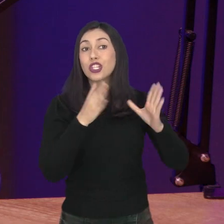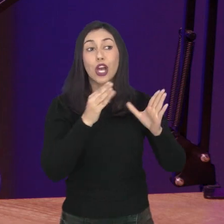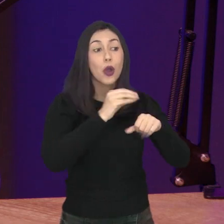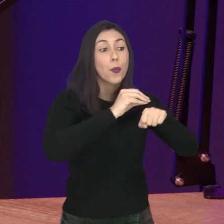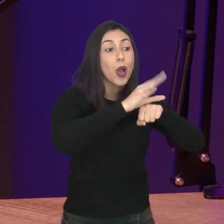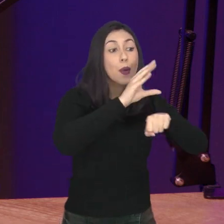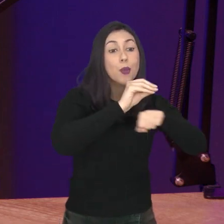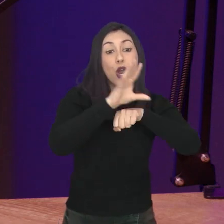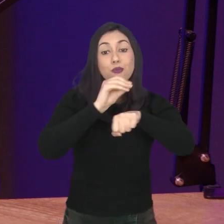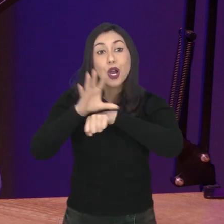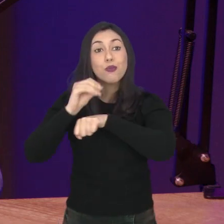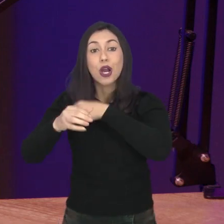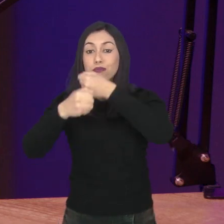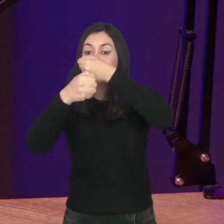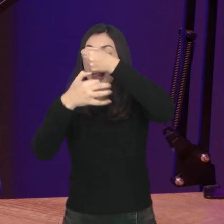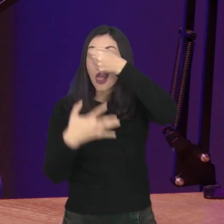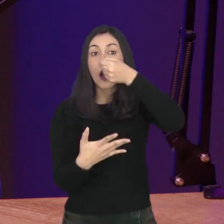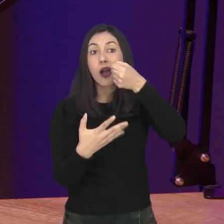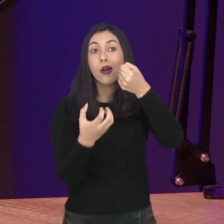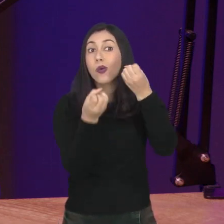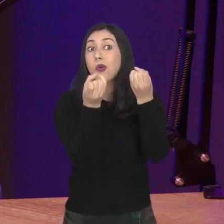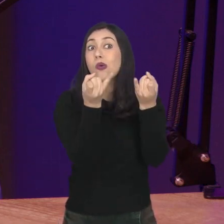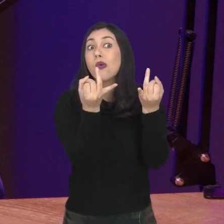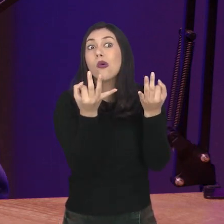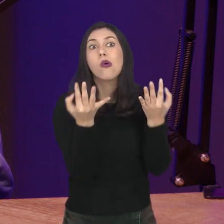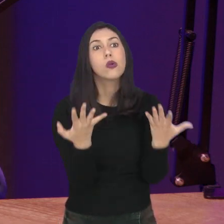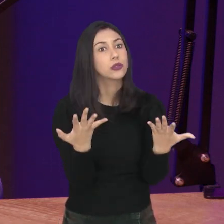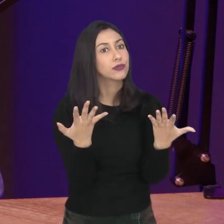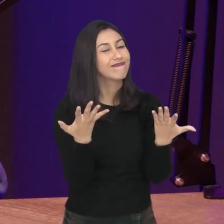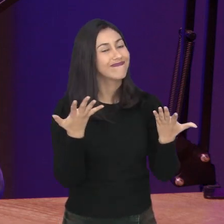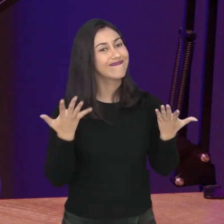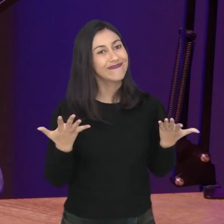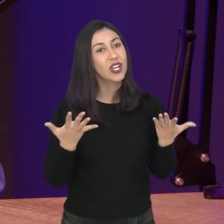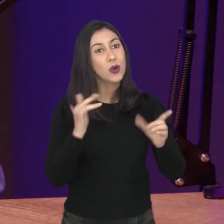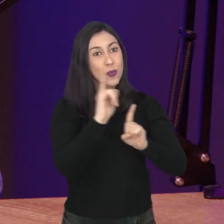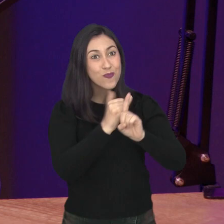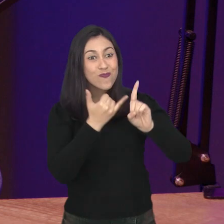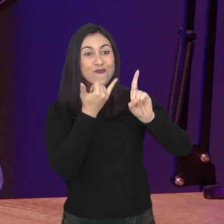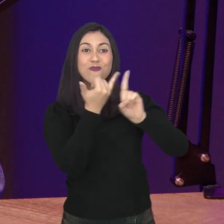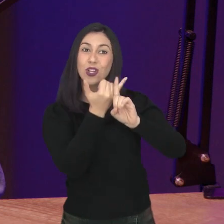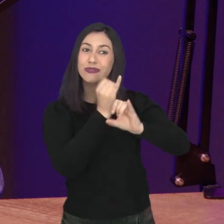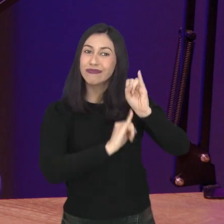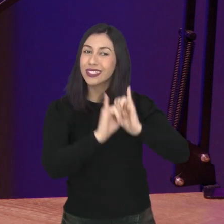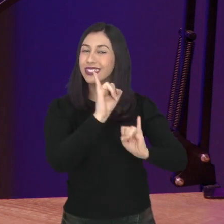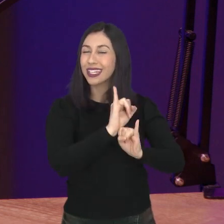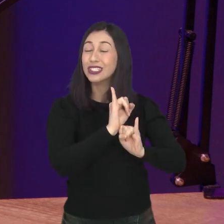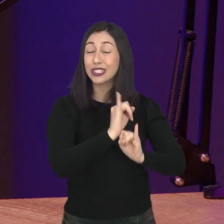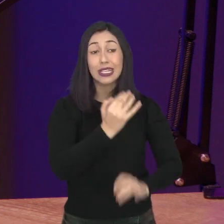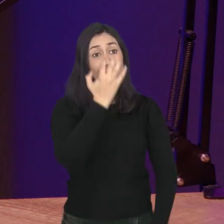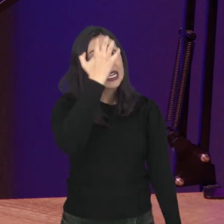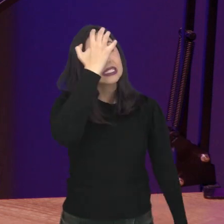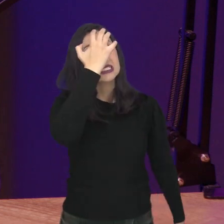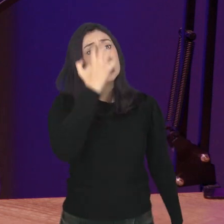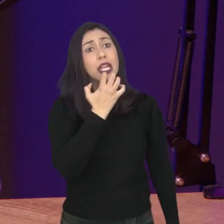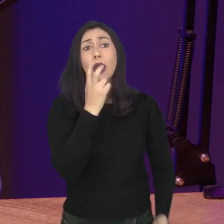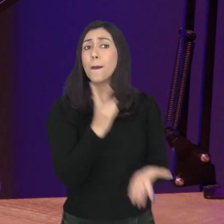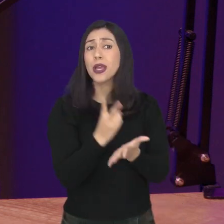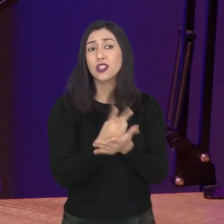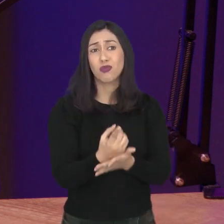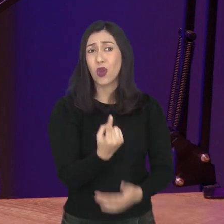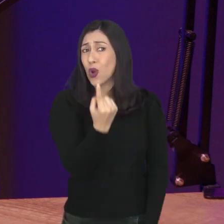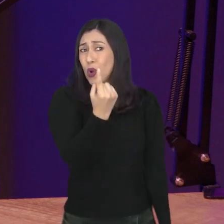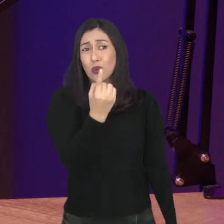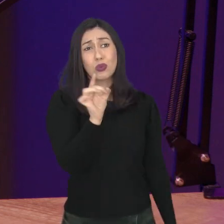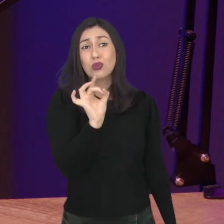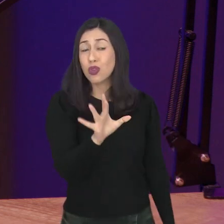ela foi compartilhada? Quantos comentários isso rendeu? Então, o cyberbullying, ele também tem outros agravantes e mesmo acontecendo só